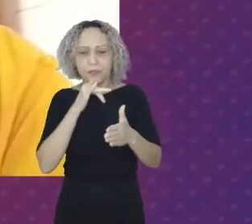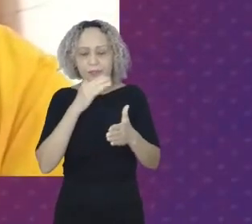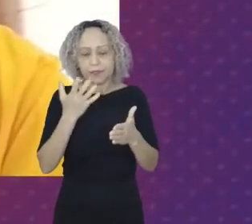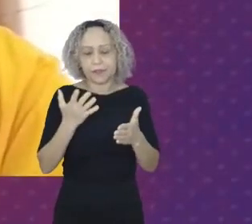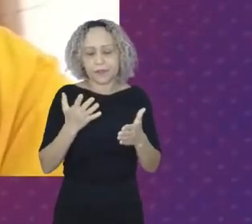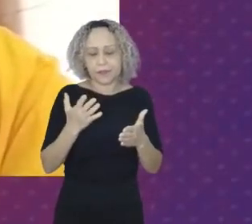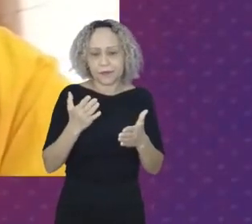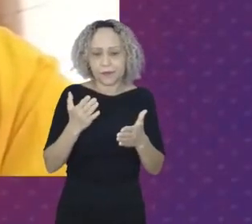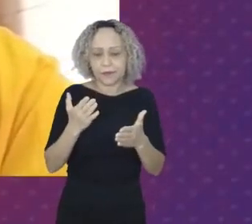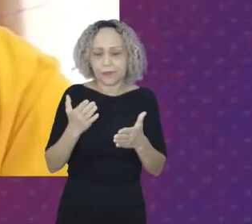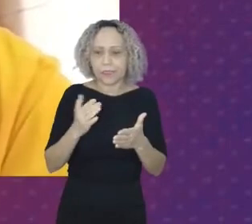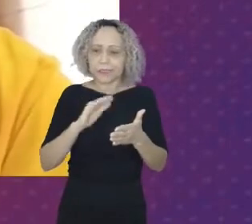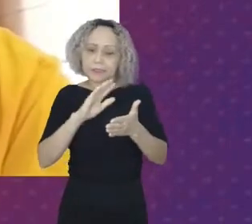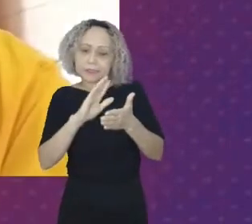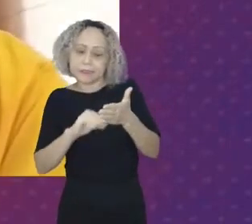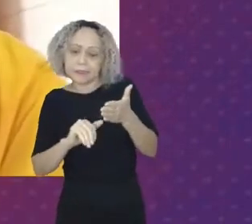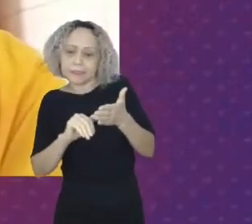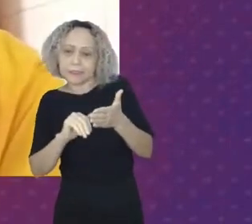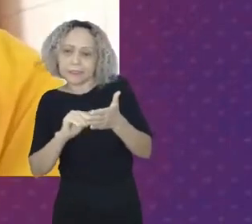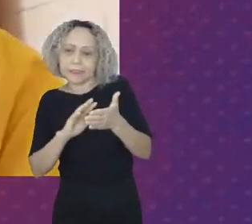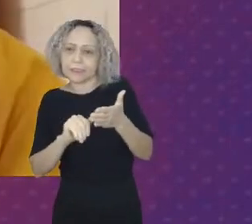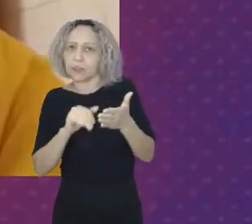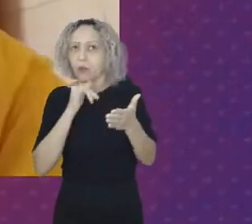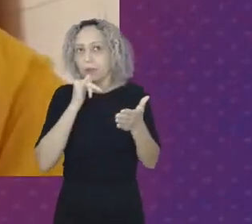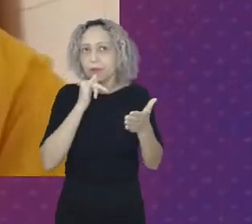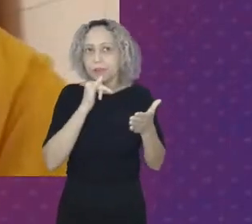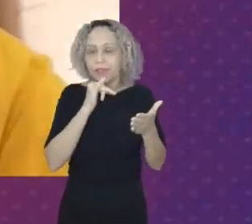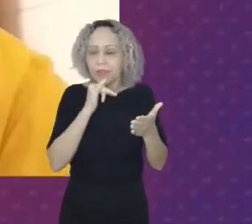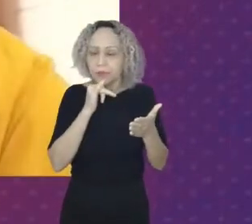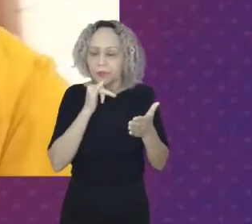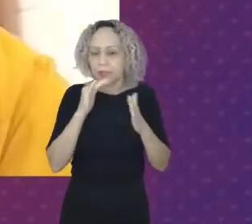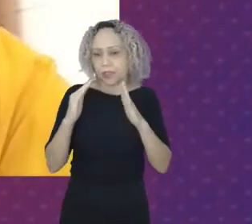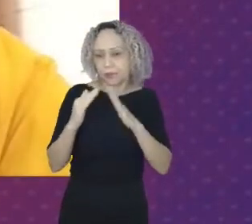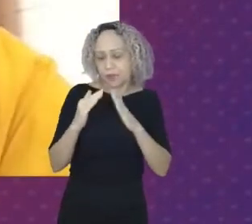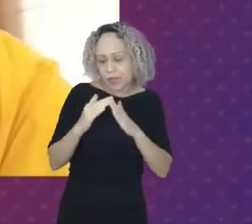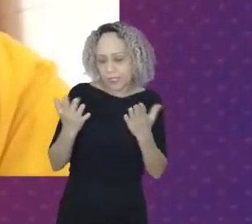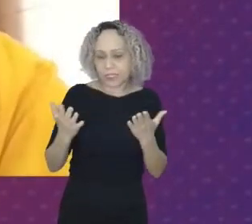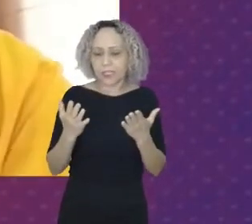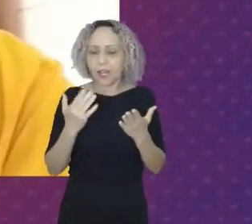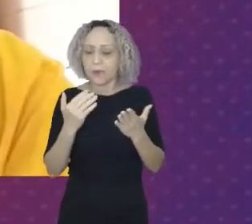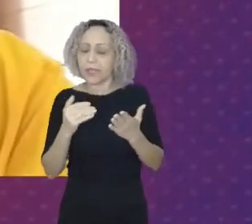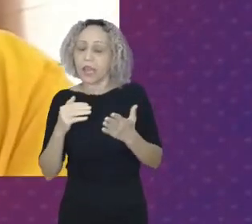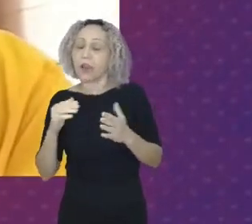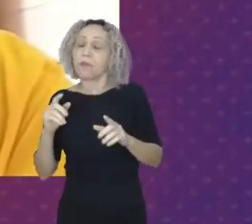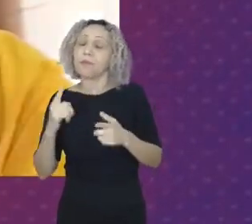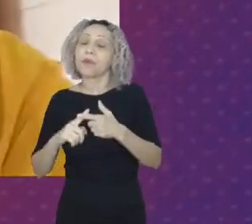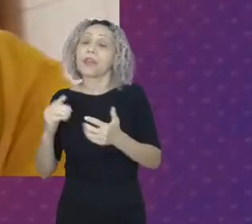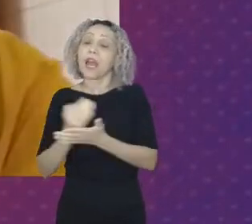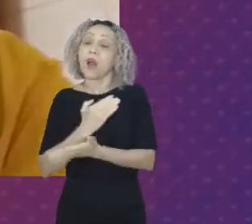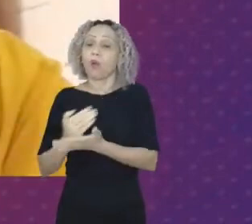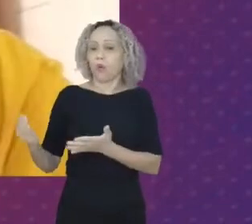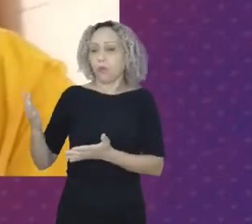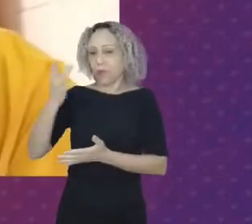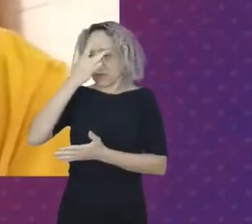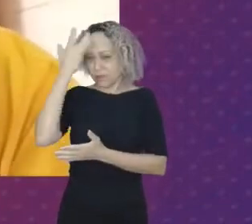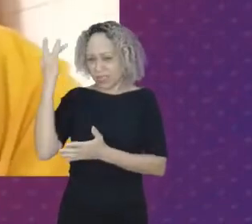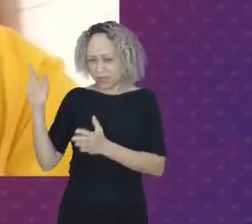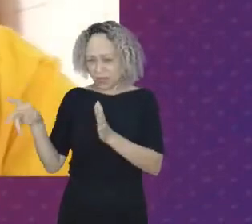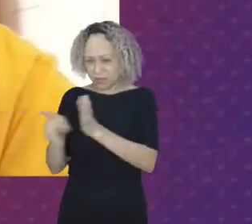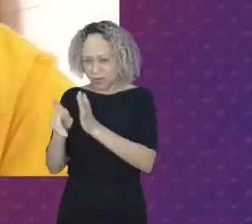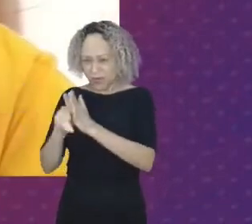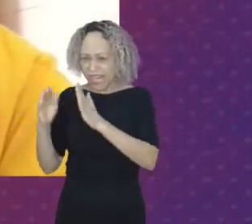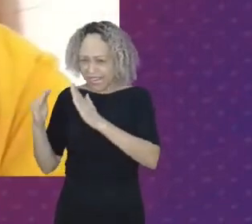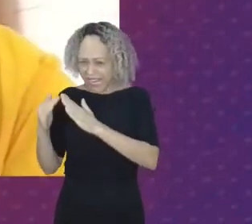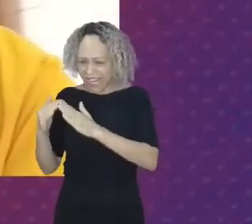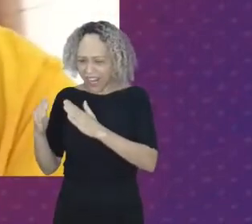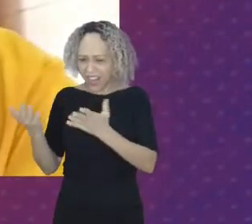higiene e alimentação, porque tinha empregador que descontava a alimentação, descontava os itens de higiene, leia-se,